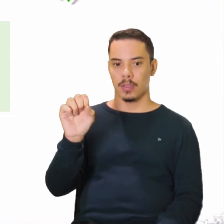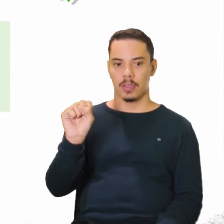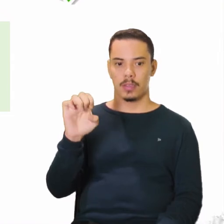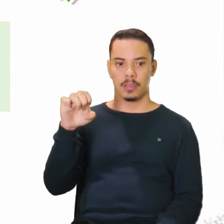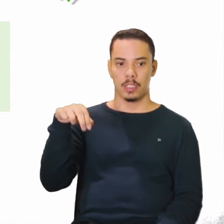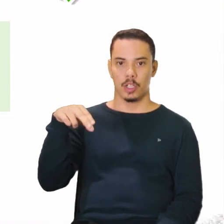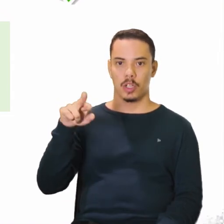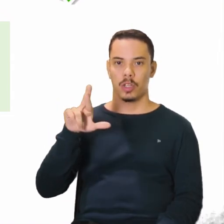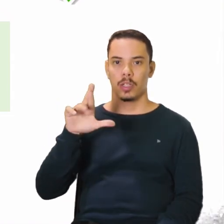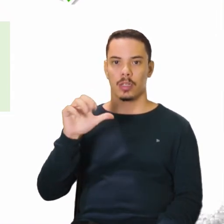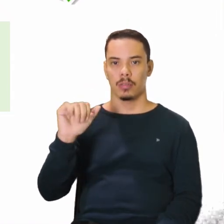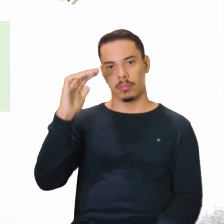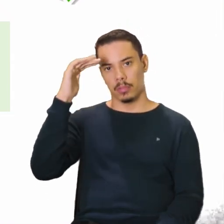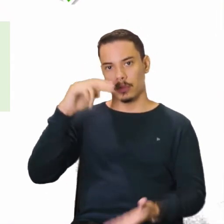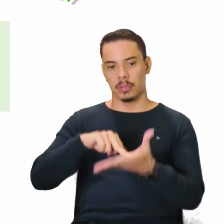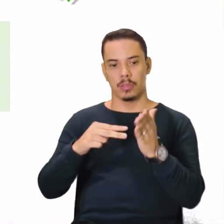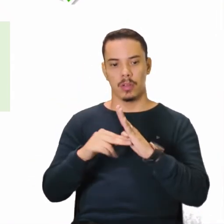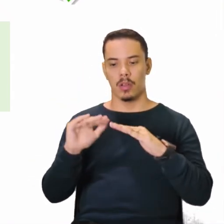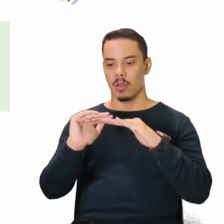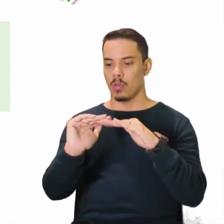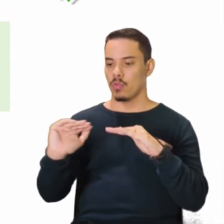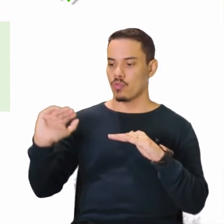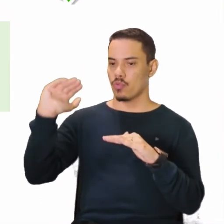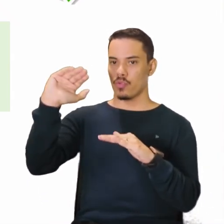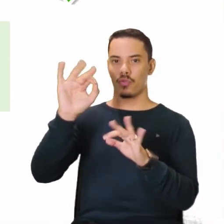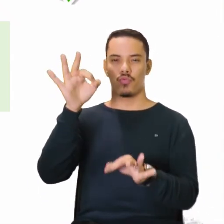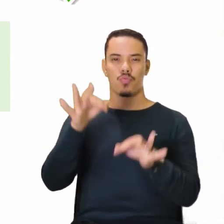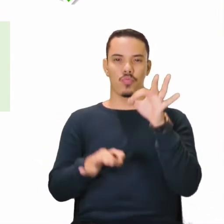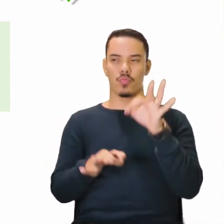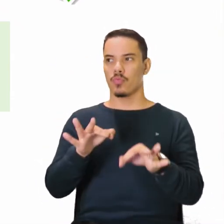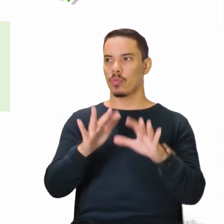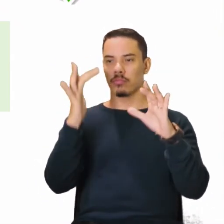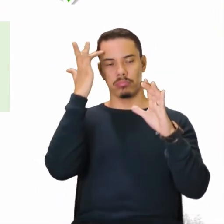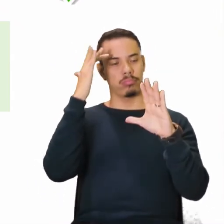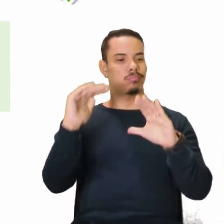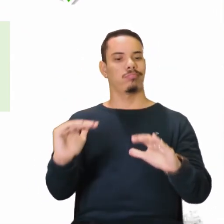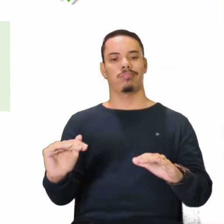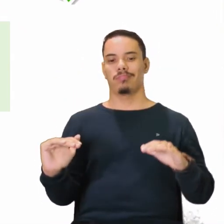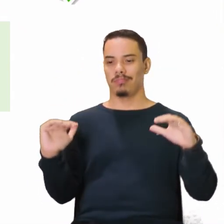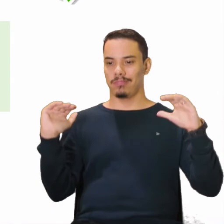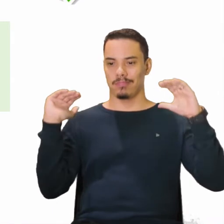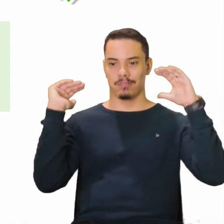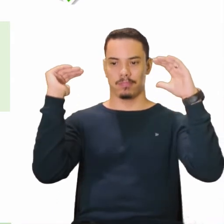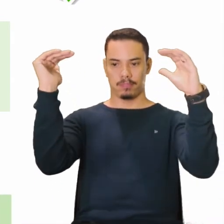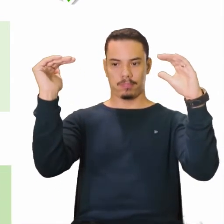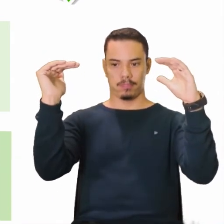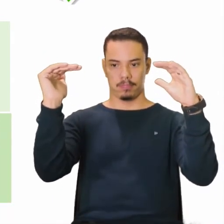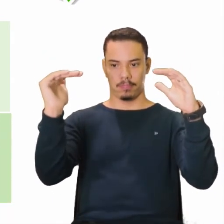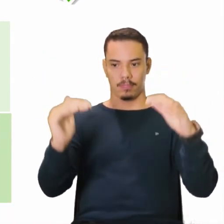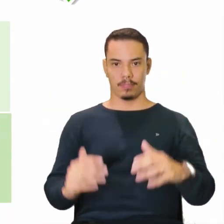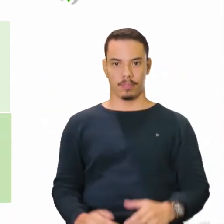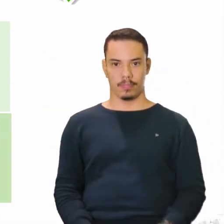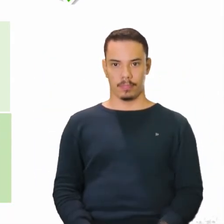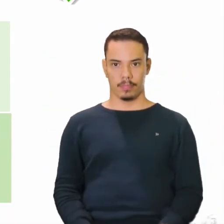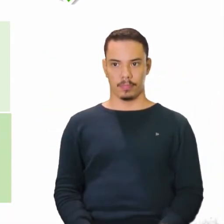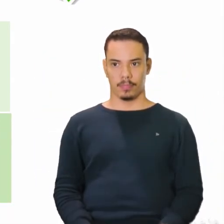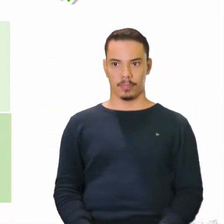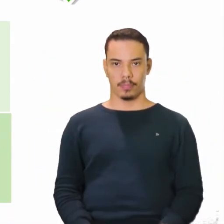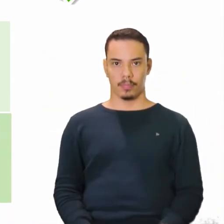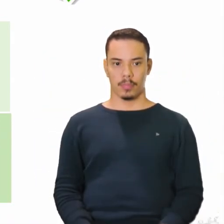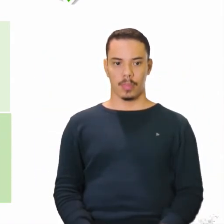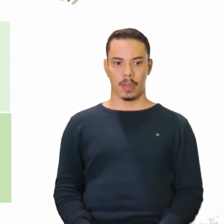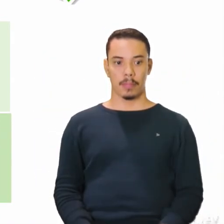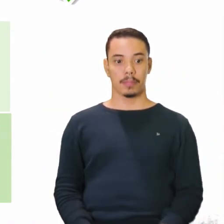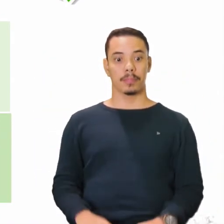substituto. Vossa Excelência conhece o assunto. Beleza. Então,